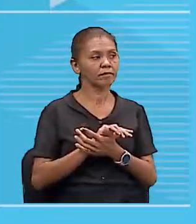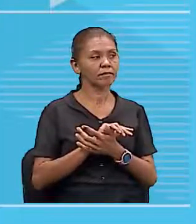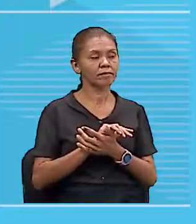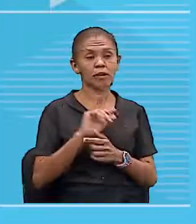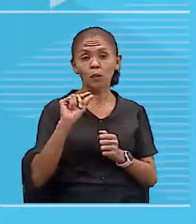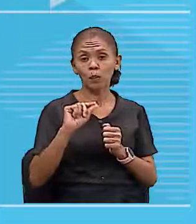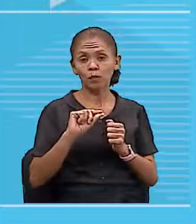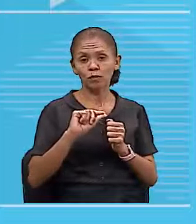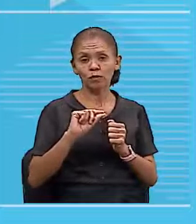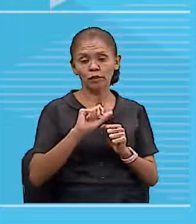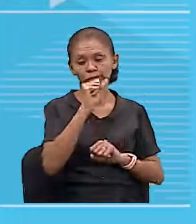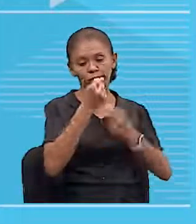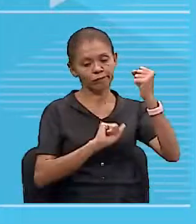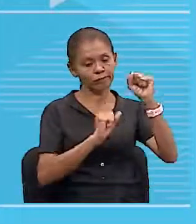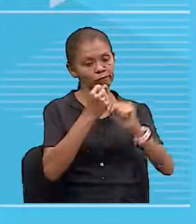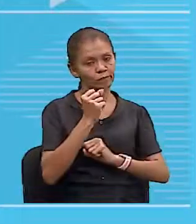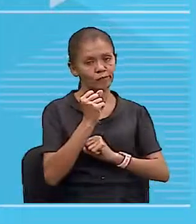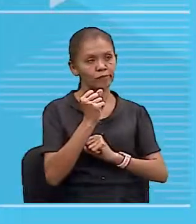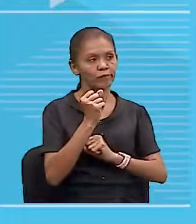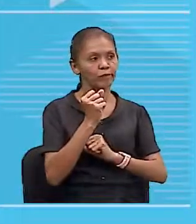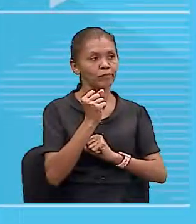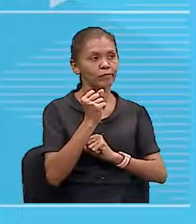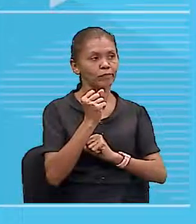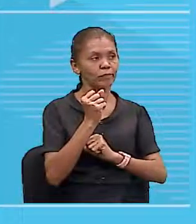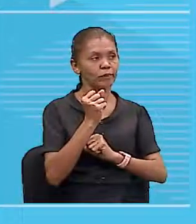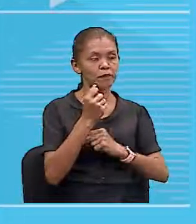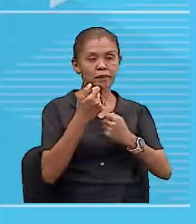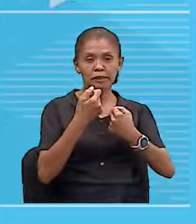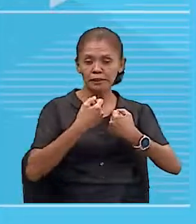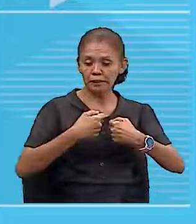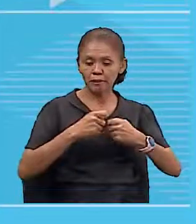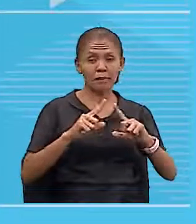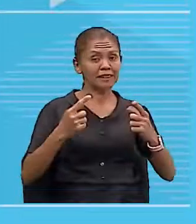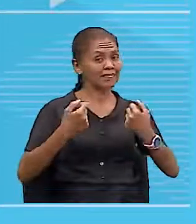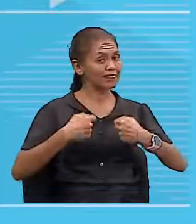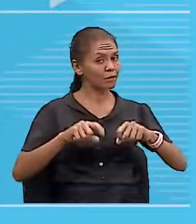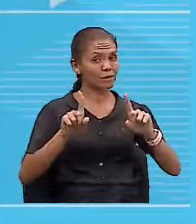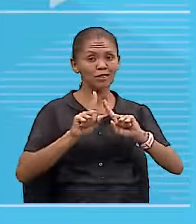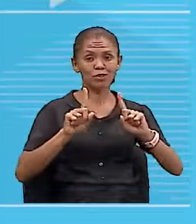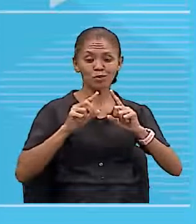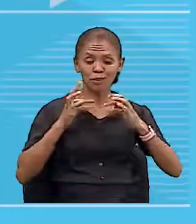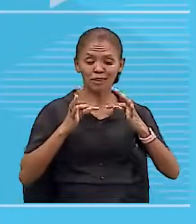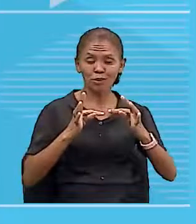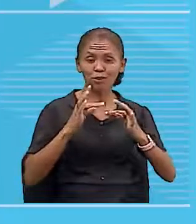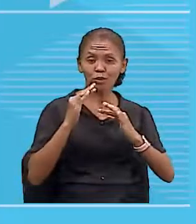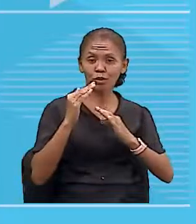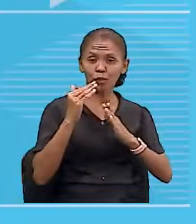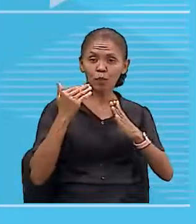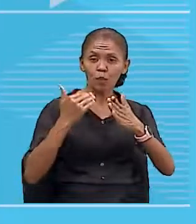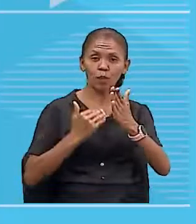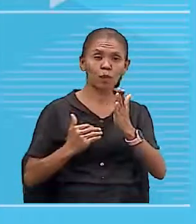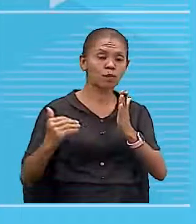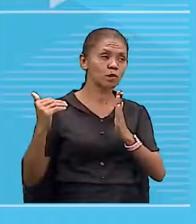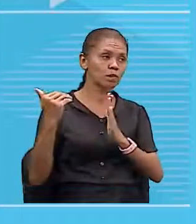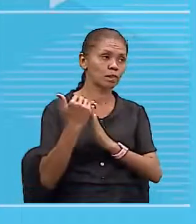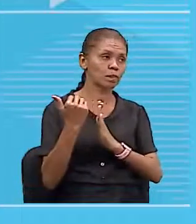uma grande transformação tecnológica ok né OK responsável